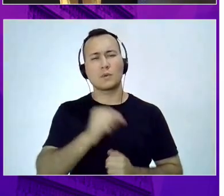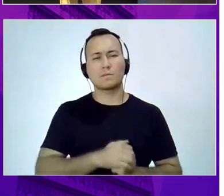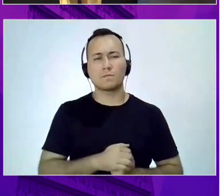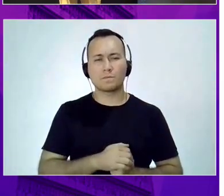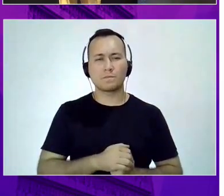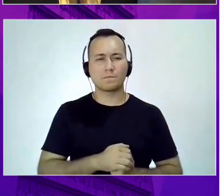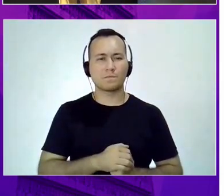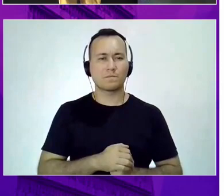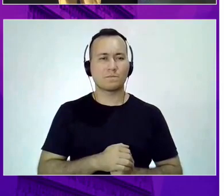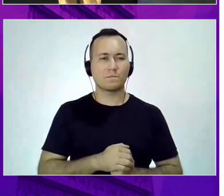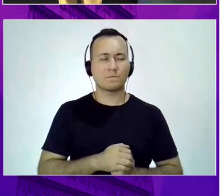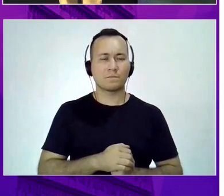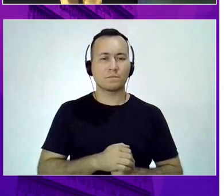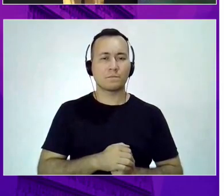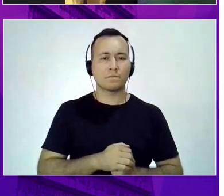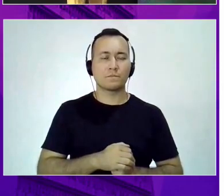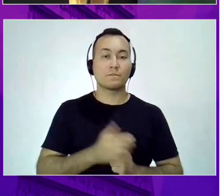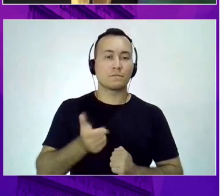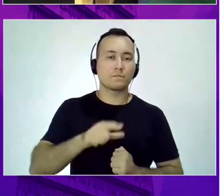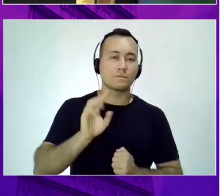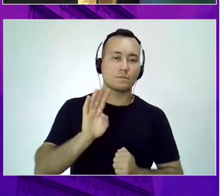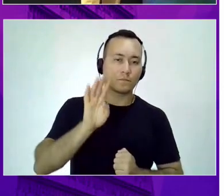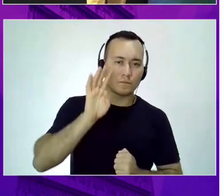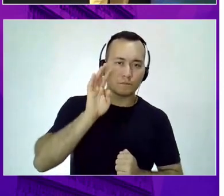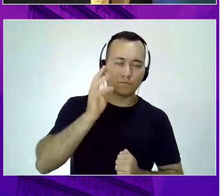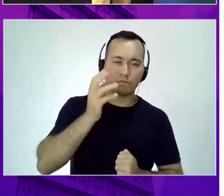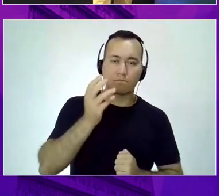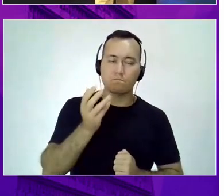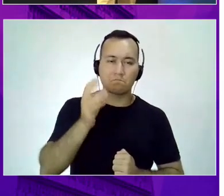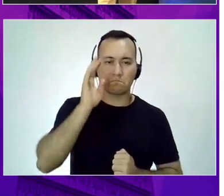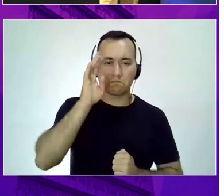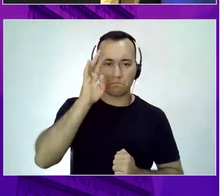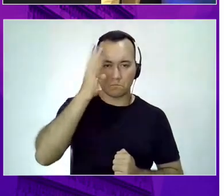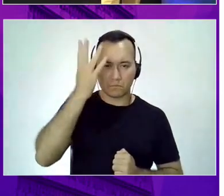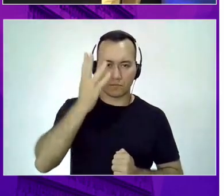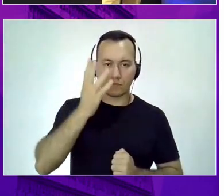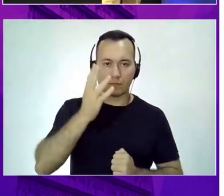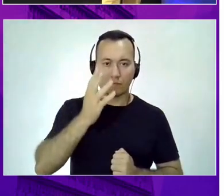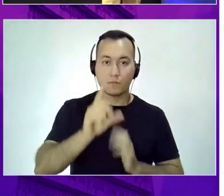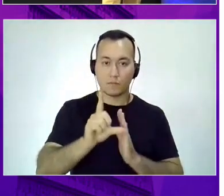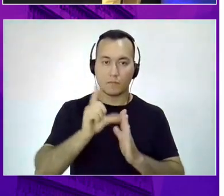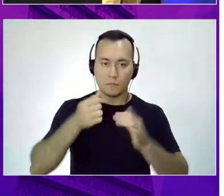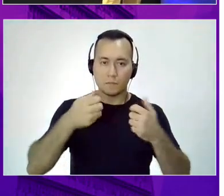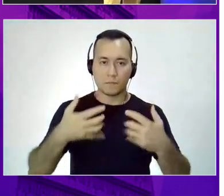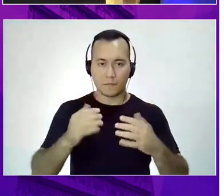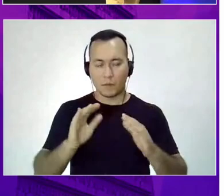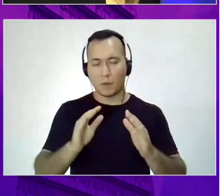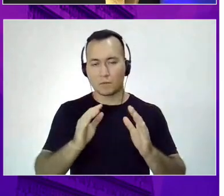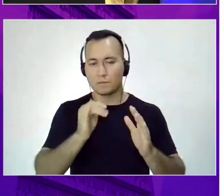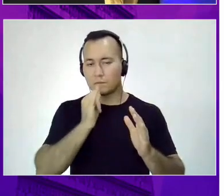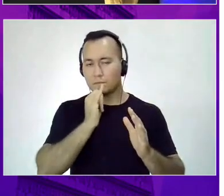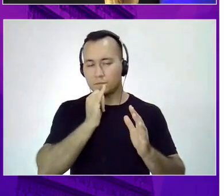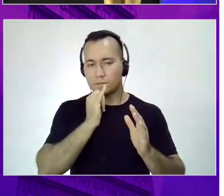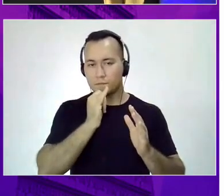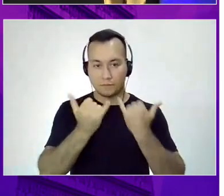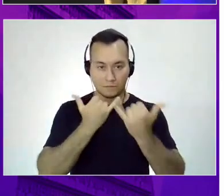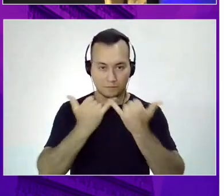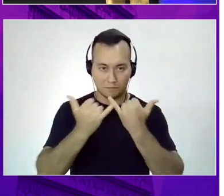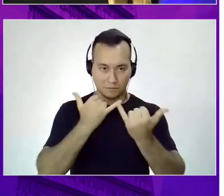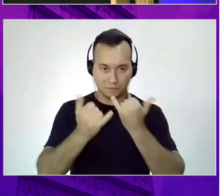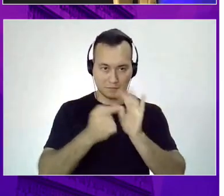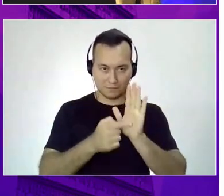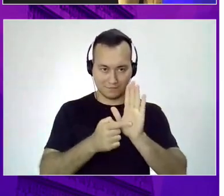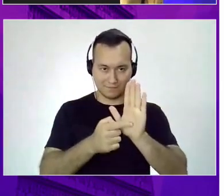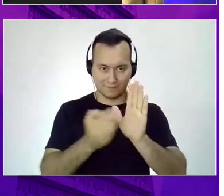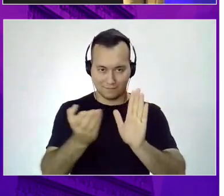na solução como um todo, contextualizar o que é o pooling. Então, vamos pegar como exemplo aqui, a gente tem a aplicação do nosso cliente,